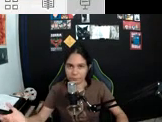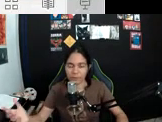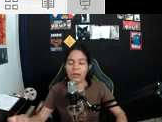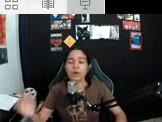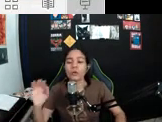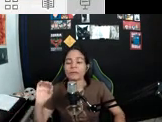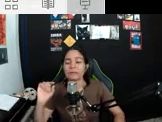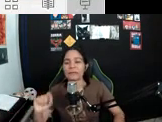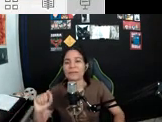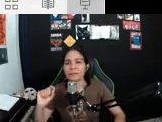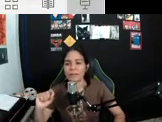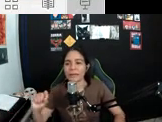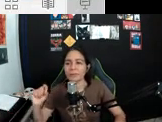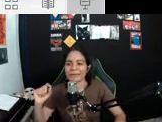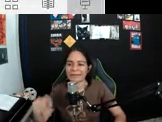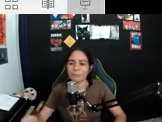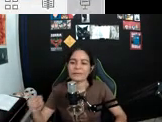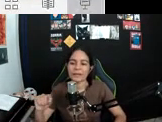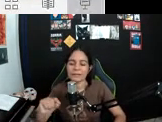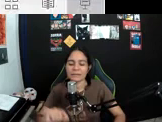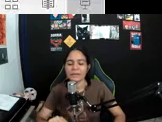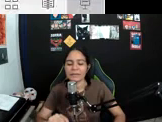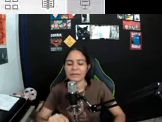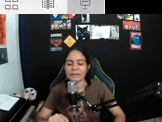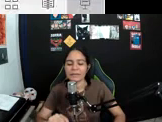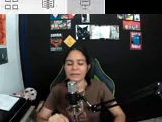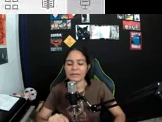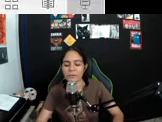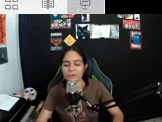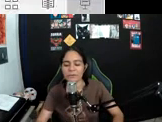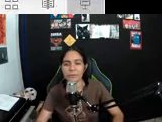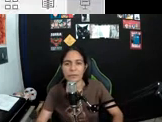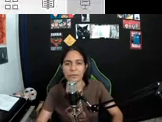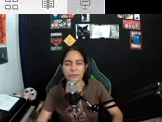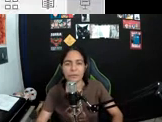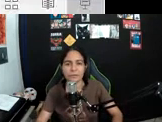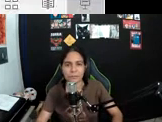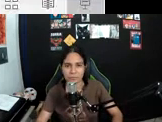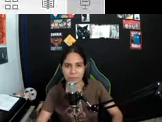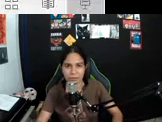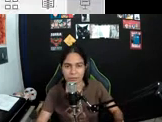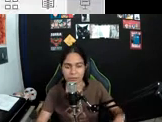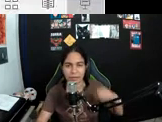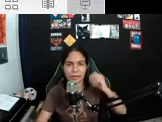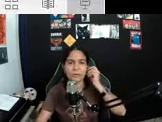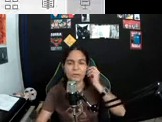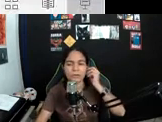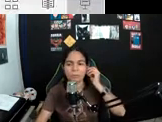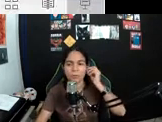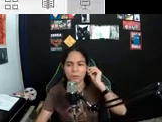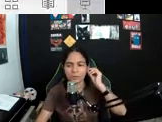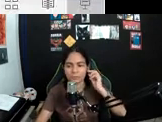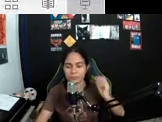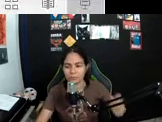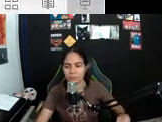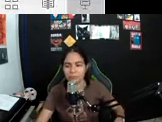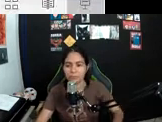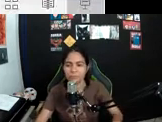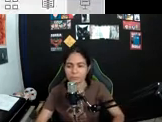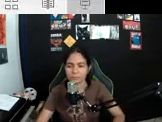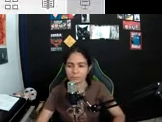Diploma. Se vocês fizerem uma especialização, vocês vão receber certificado ou diploma?